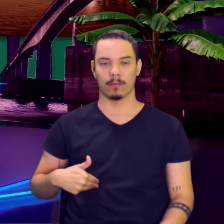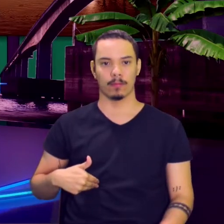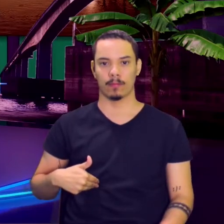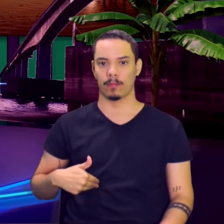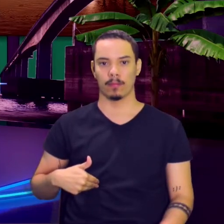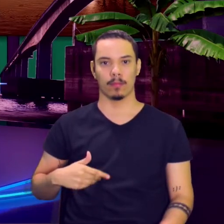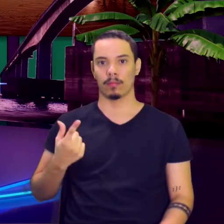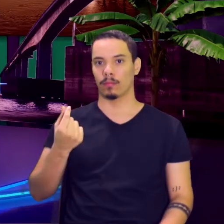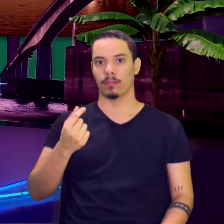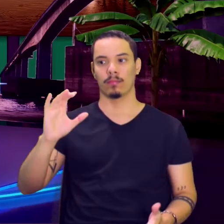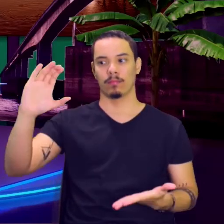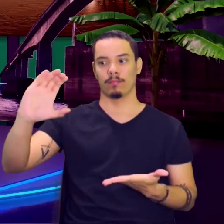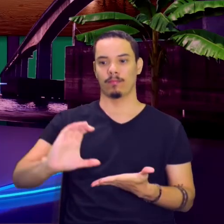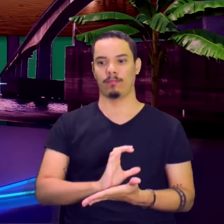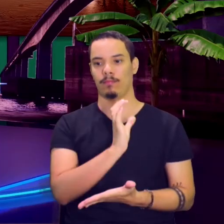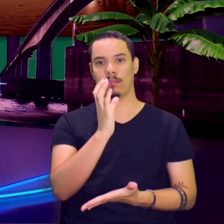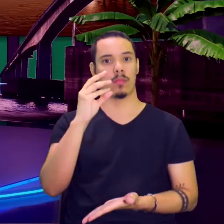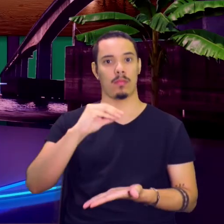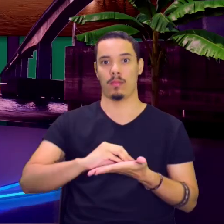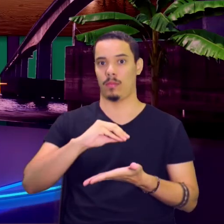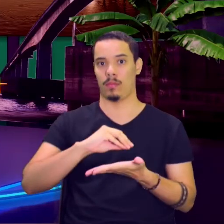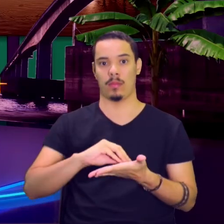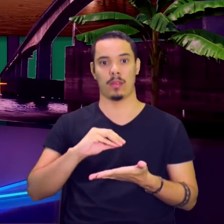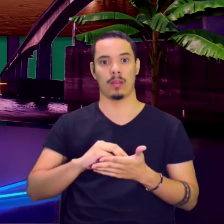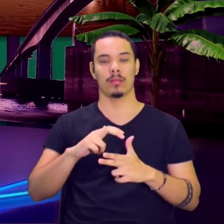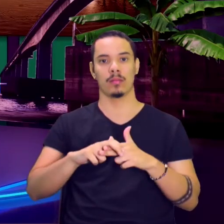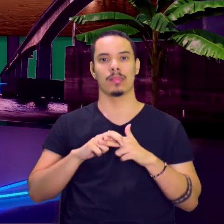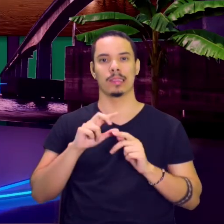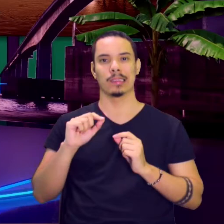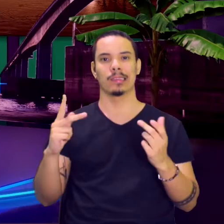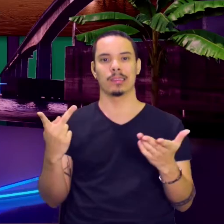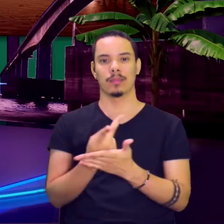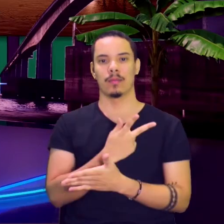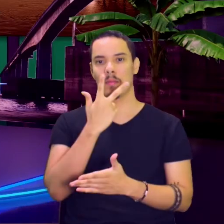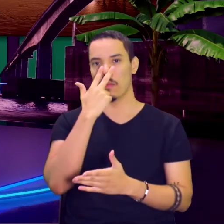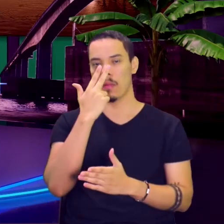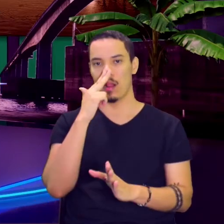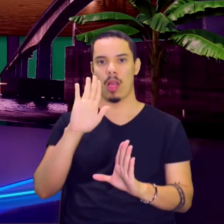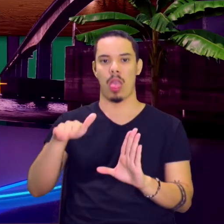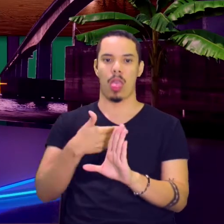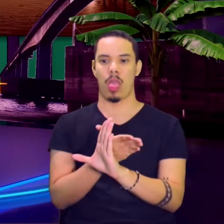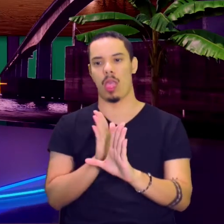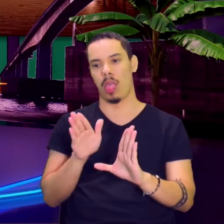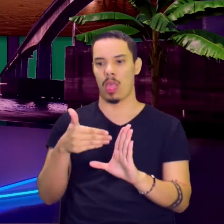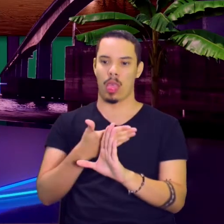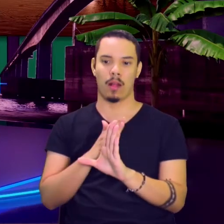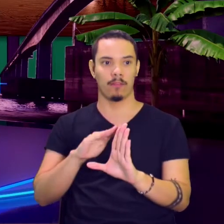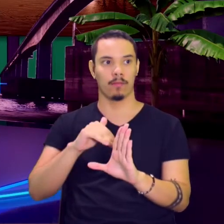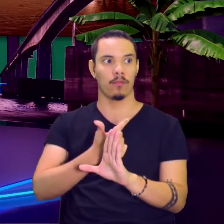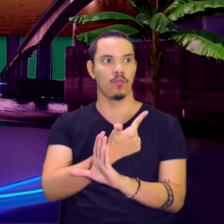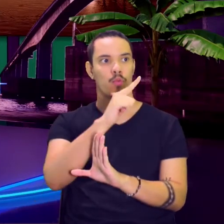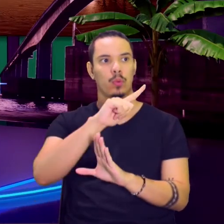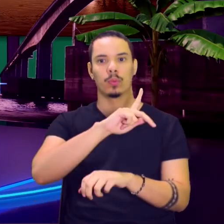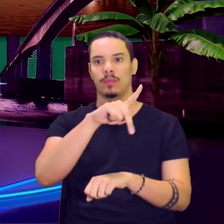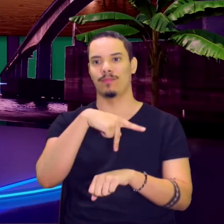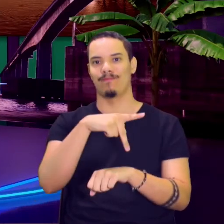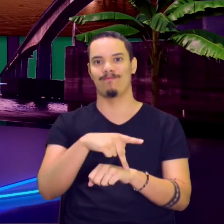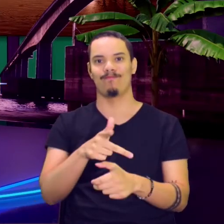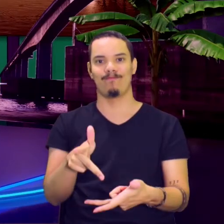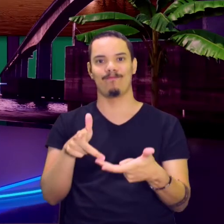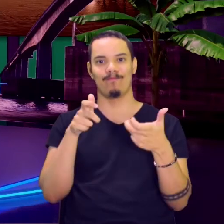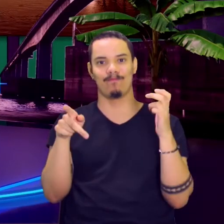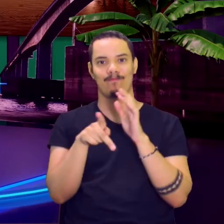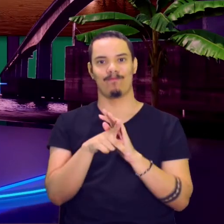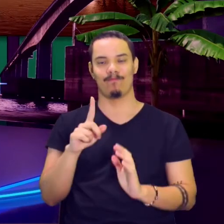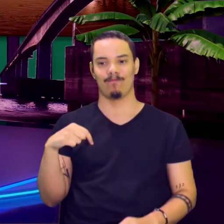arrecada tributos. Com certeza. E ele sai de uma forma sorrateira. E, às vezes vai até para outros países a nossa riqueza. Muito bem.